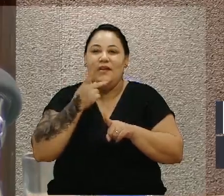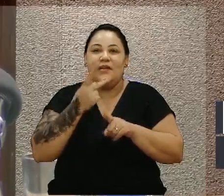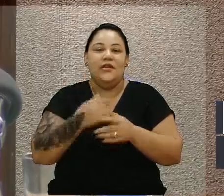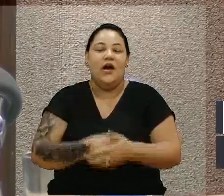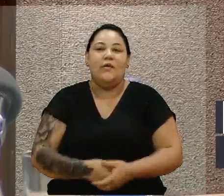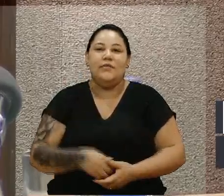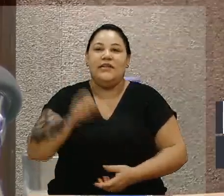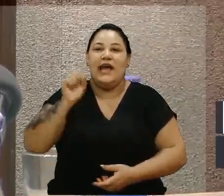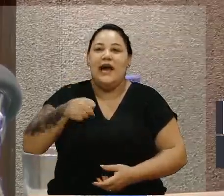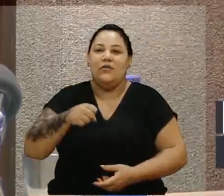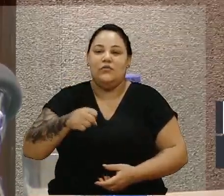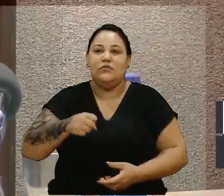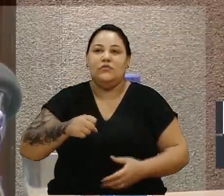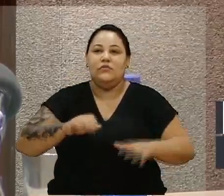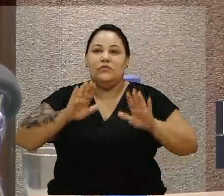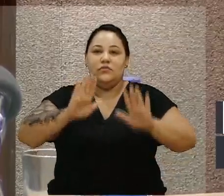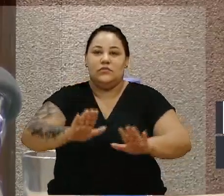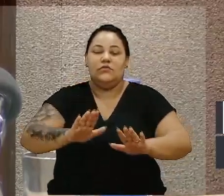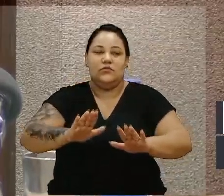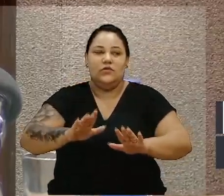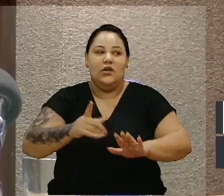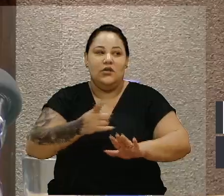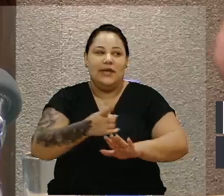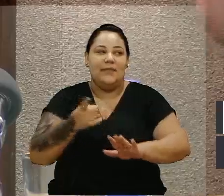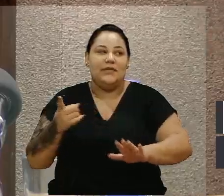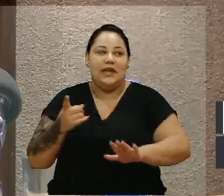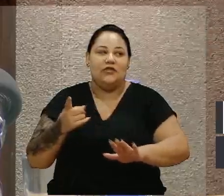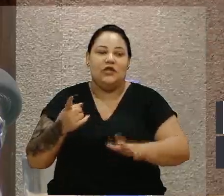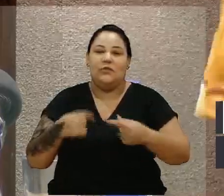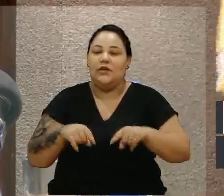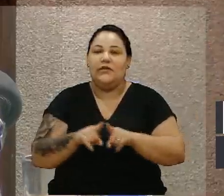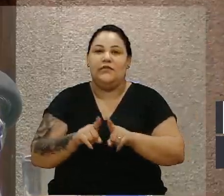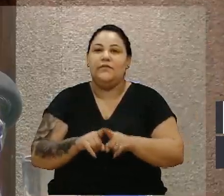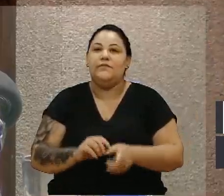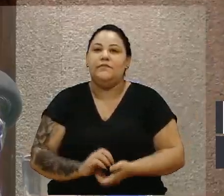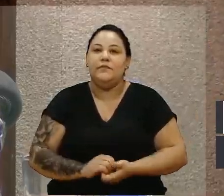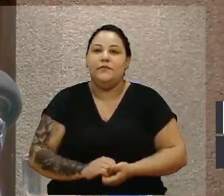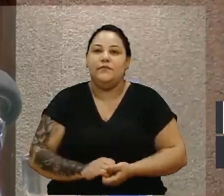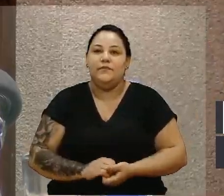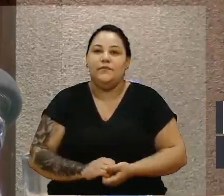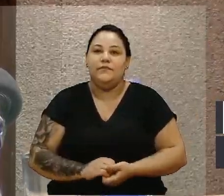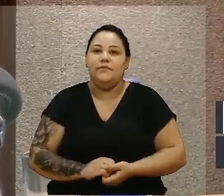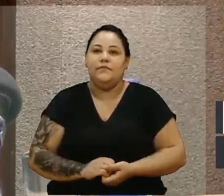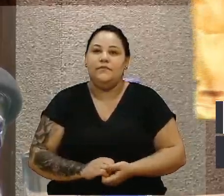Então, fica aqui, deixa eu mostrar aqui na TV Câmara.